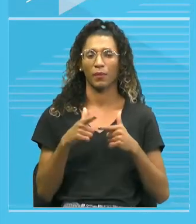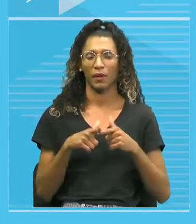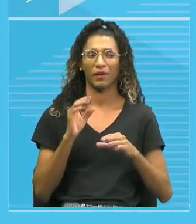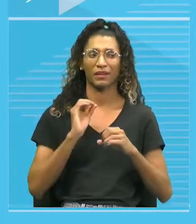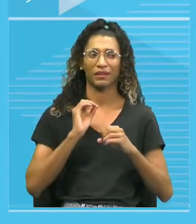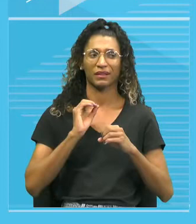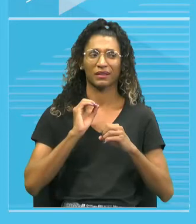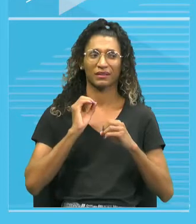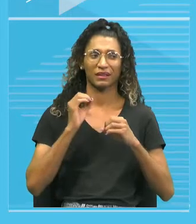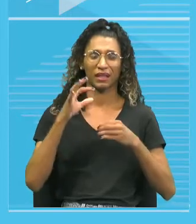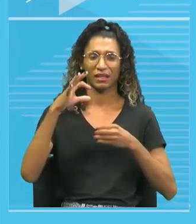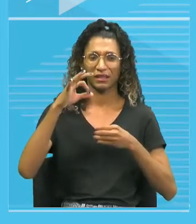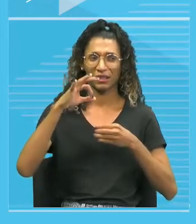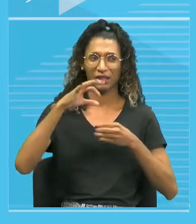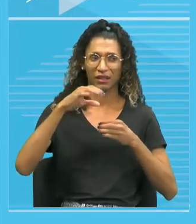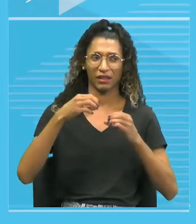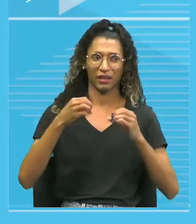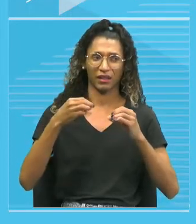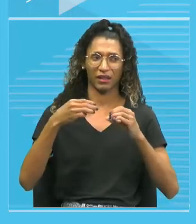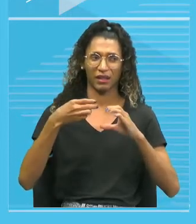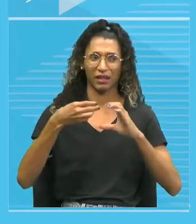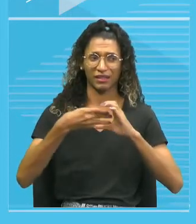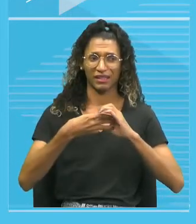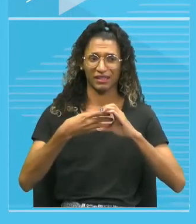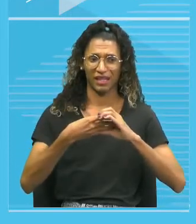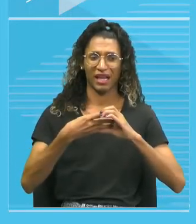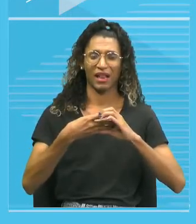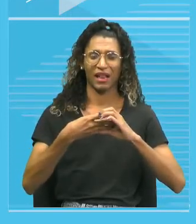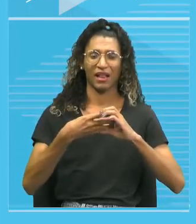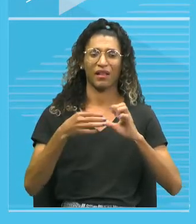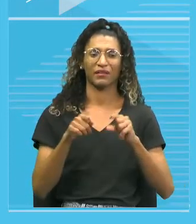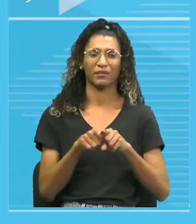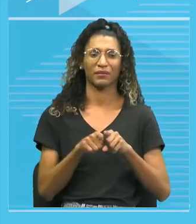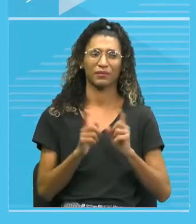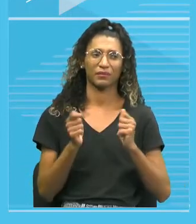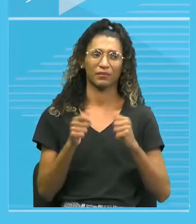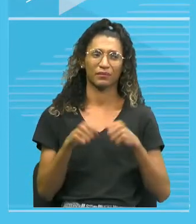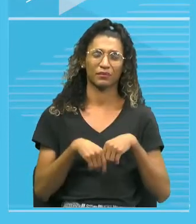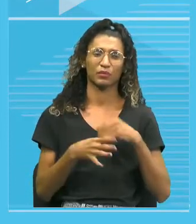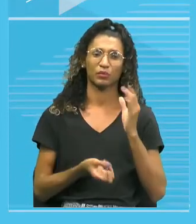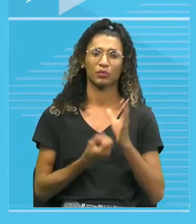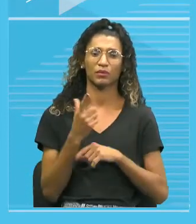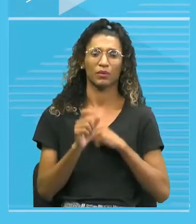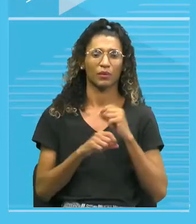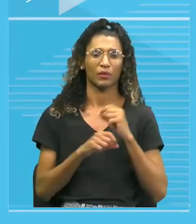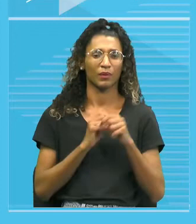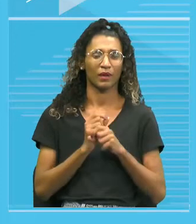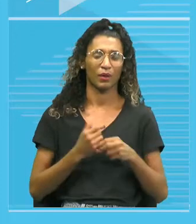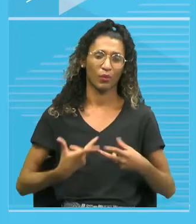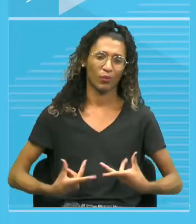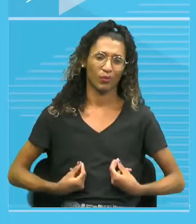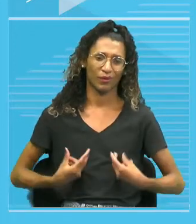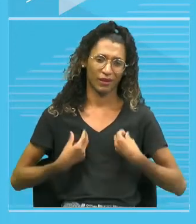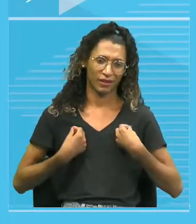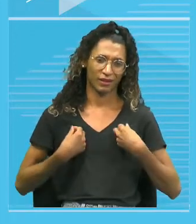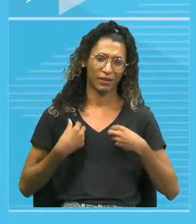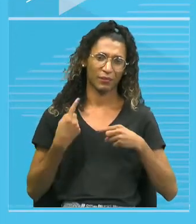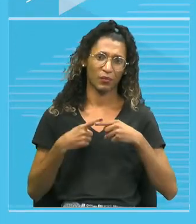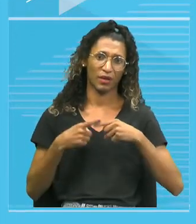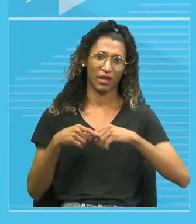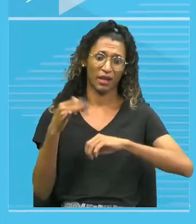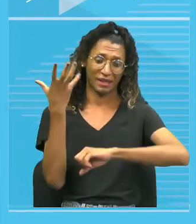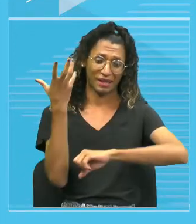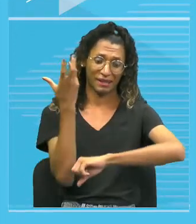pode, evidentemente, causar o quê? Tá certo? Pode causar câncer. Por quê? Porque esses aí chegam a penetrar. É